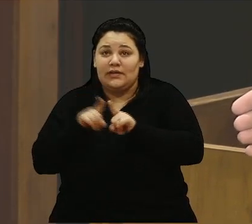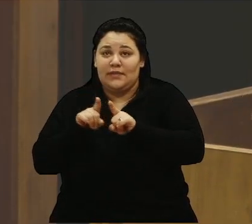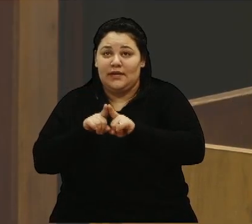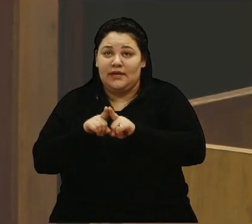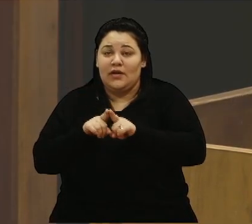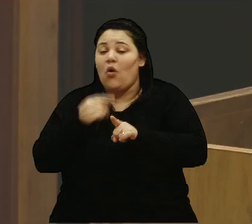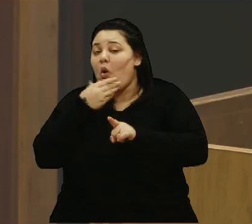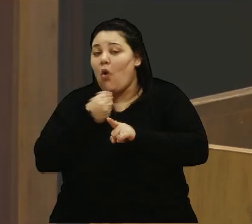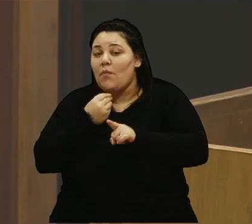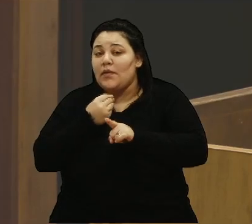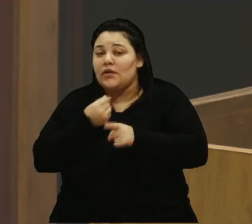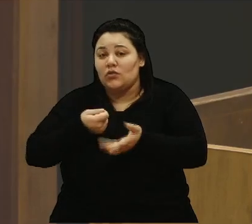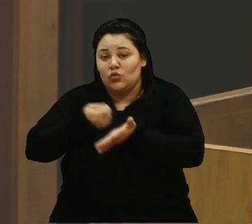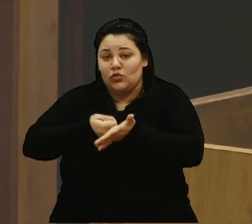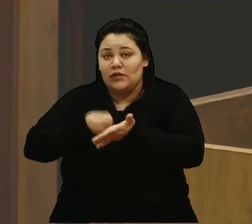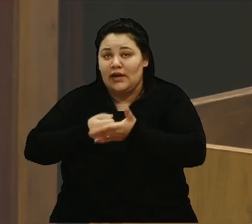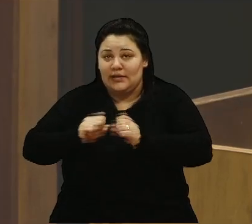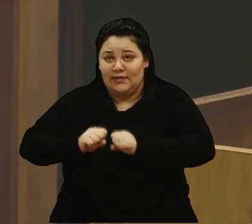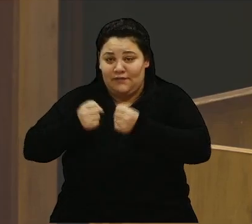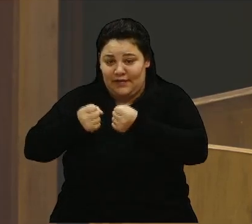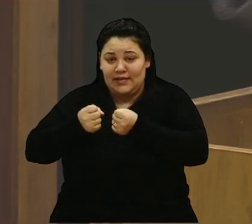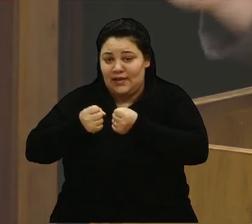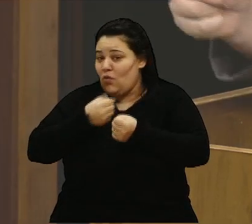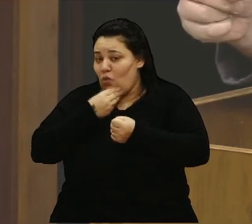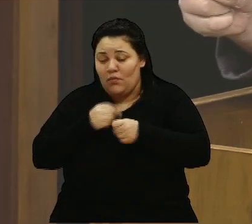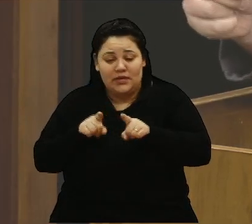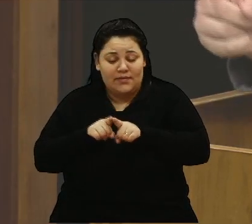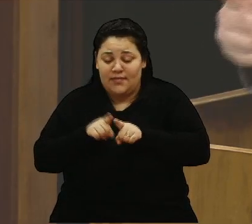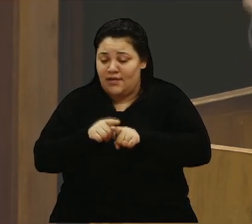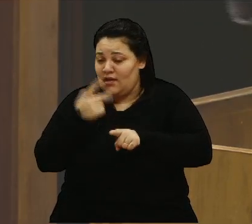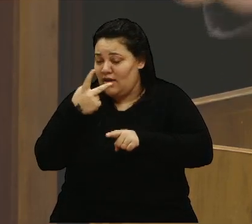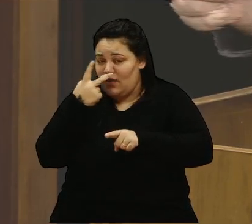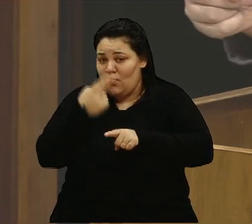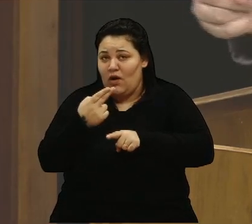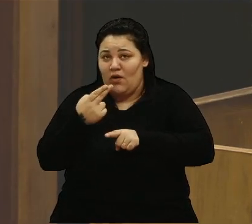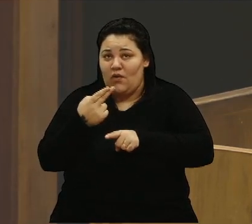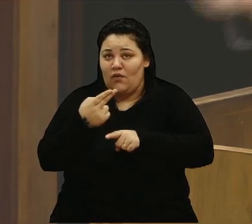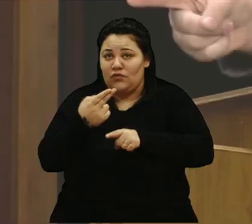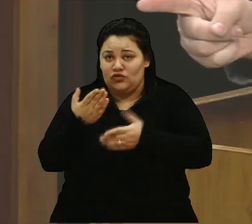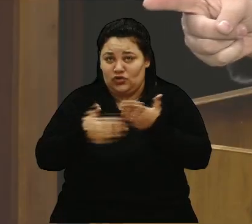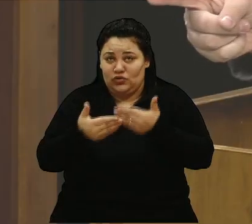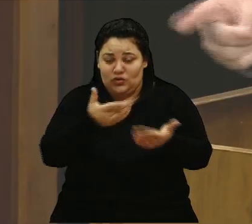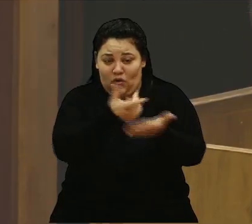homem. E aqueles que querem defender ambos, como é o meu caso, e de todos os colegas aqui que compraram a camiseta do